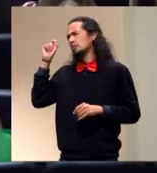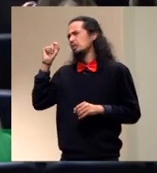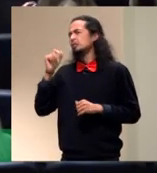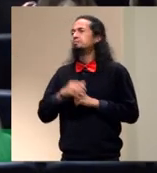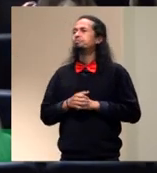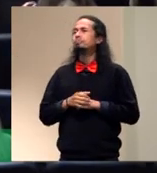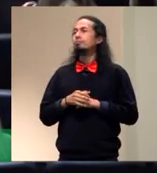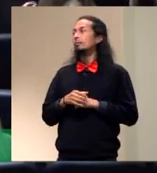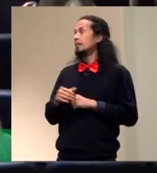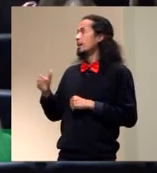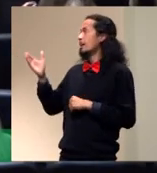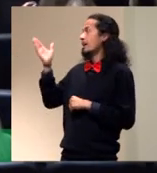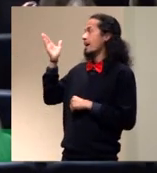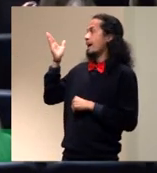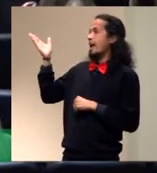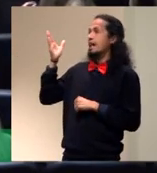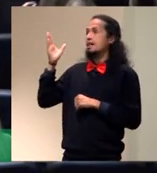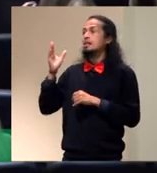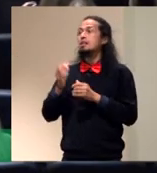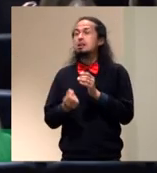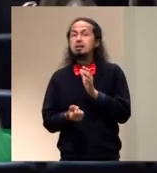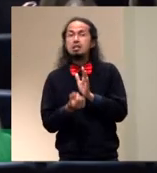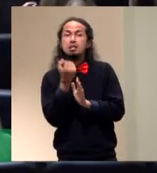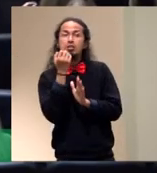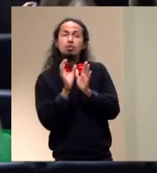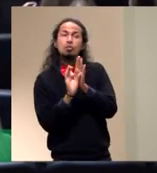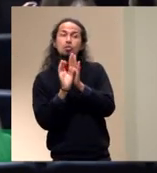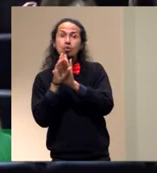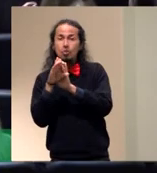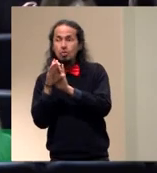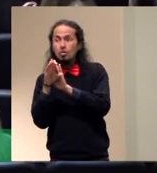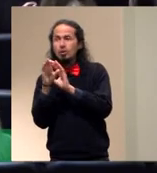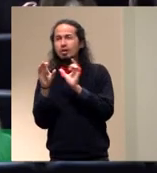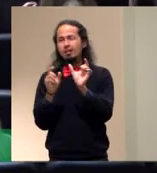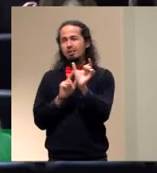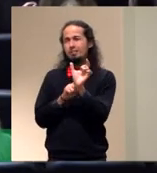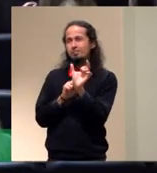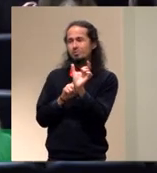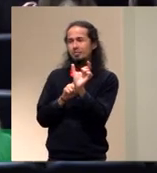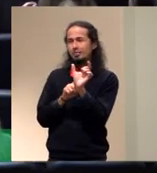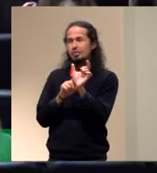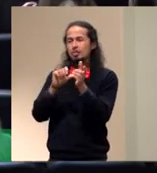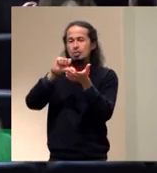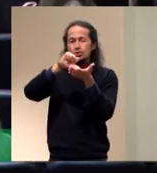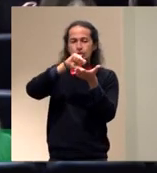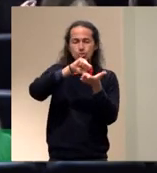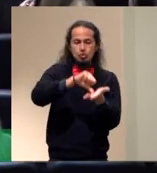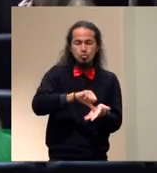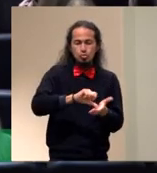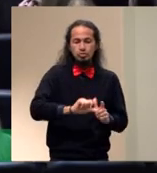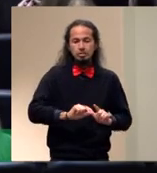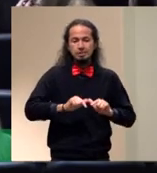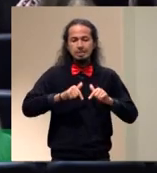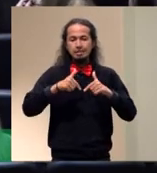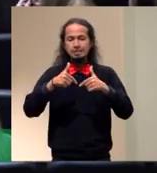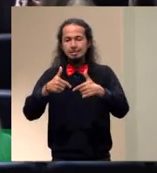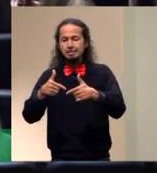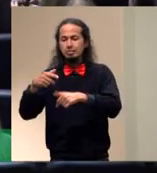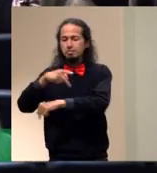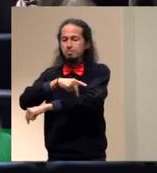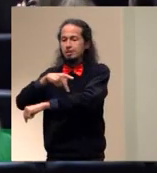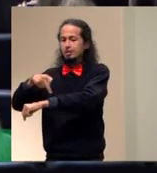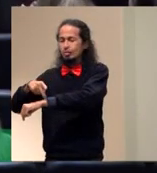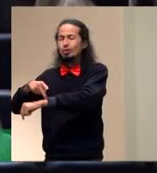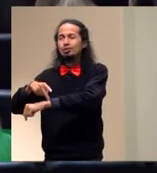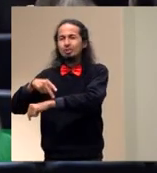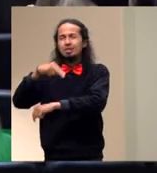que conceituou e cunhou o termo núcleo da ação pedagógica, junto com aquele coletivo,